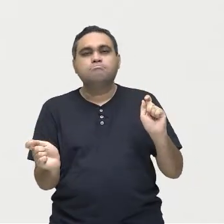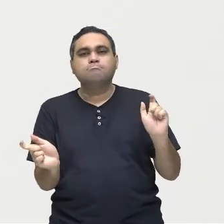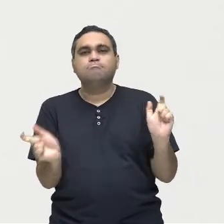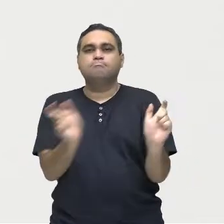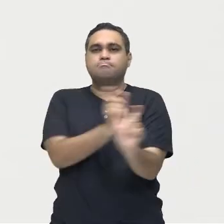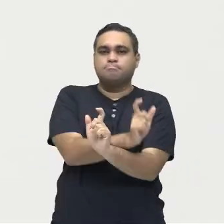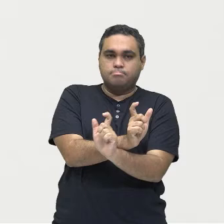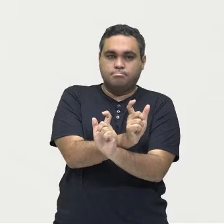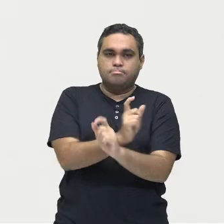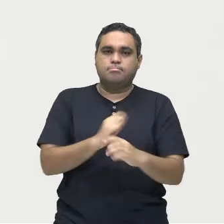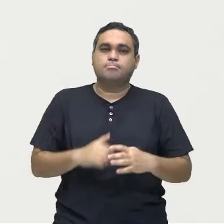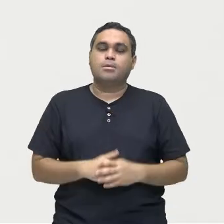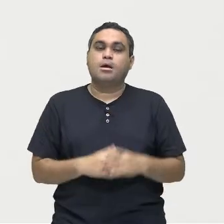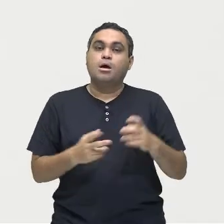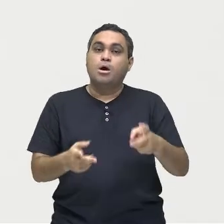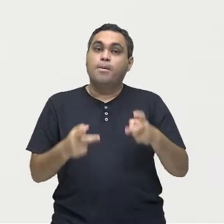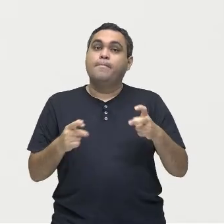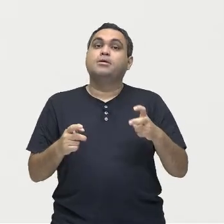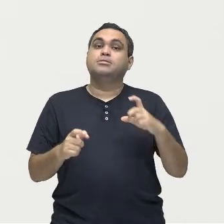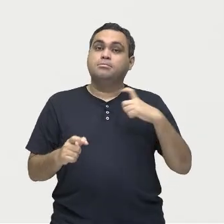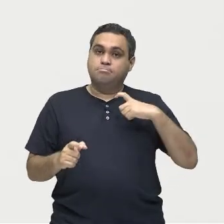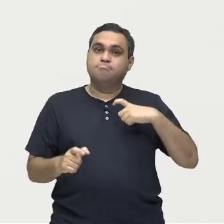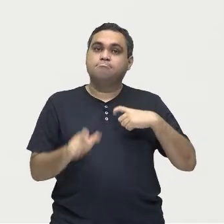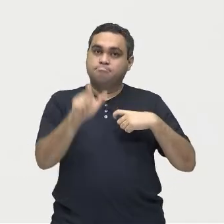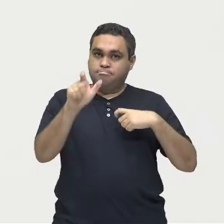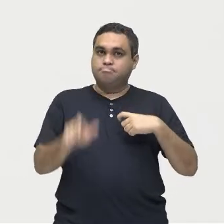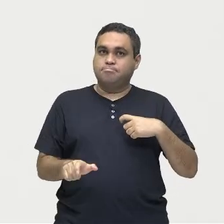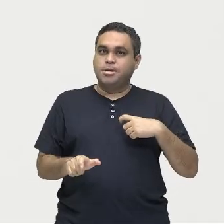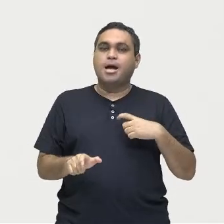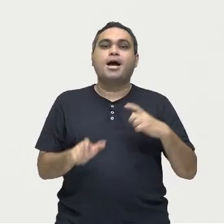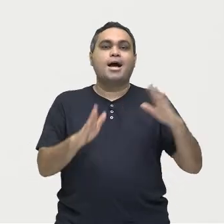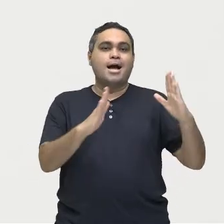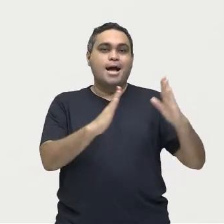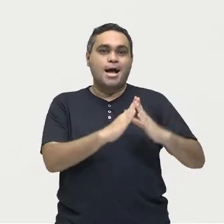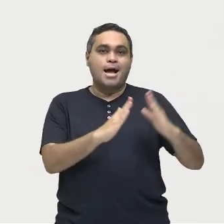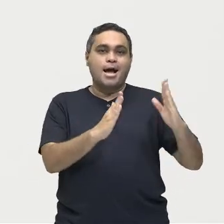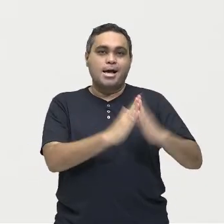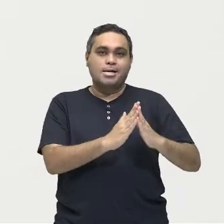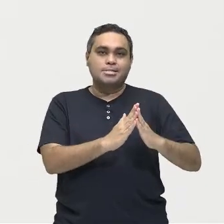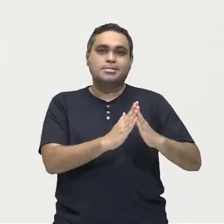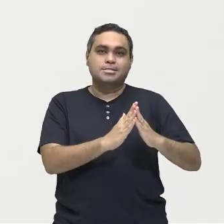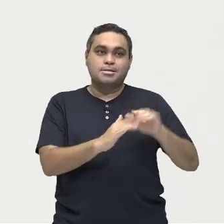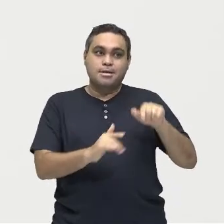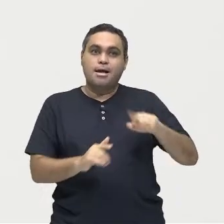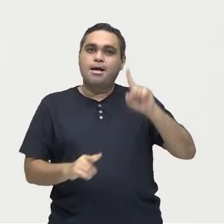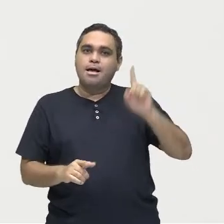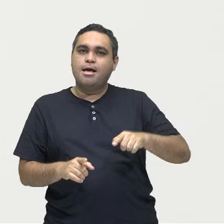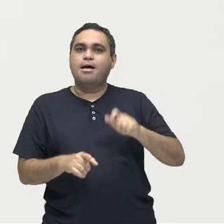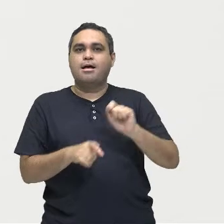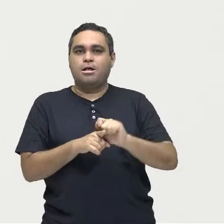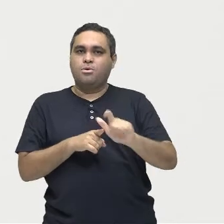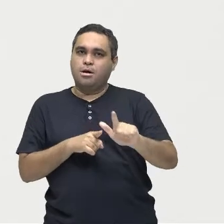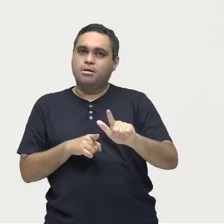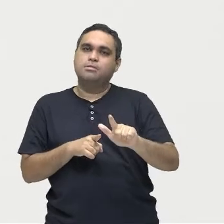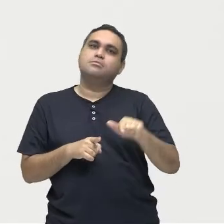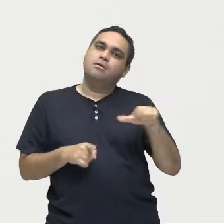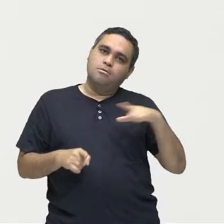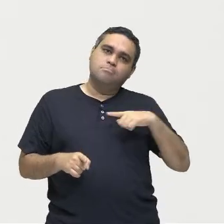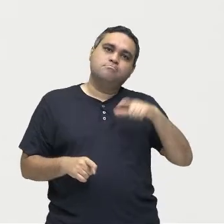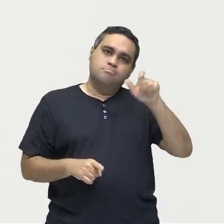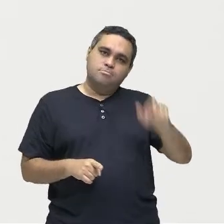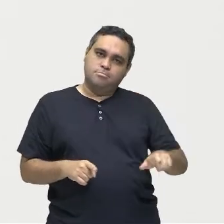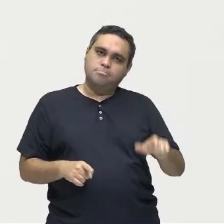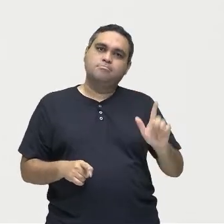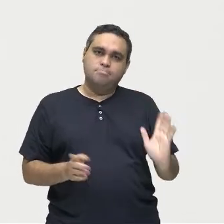eu percebo a presença de um sujeito aqui. Casa é alugada, ok? Então, esta letra D tem um